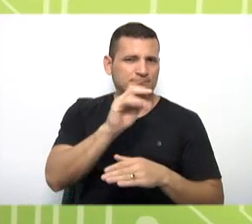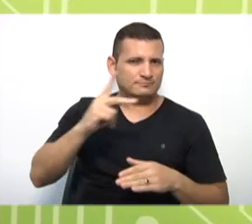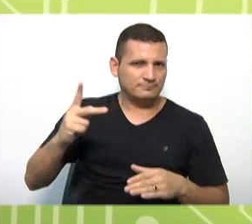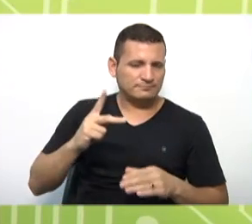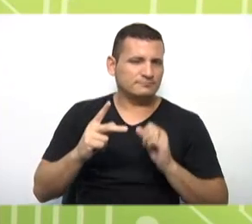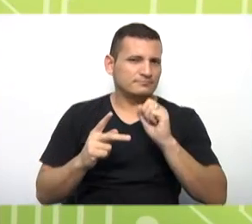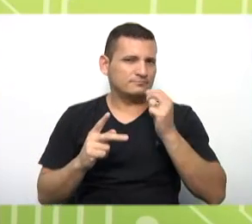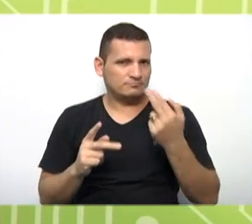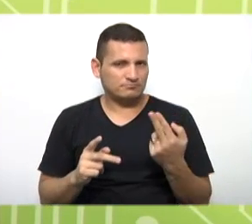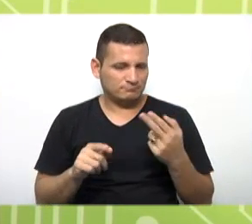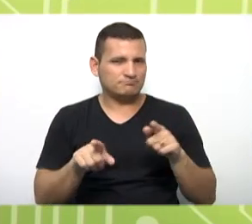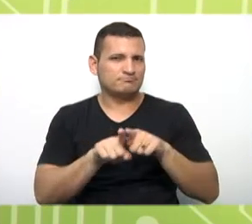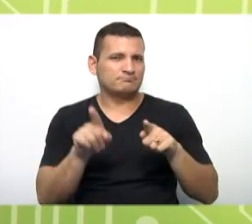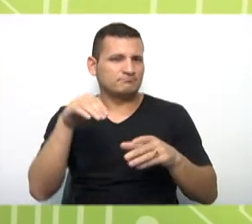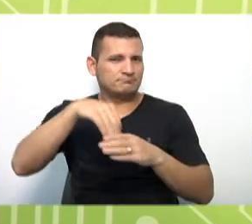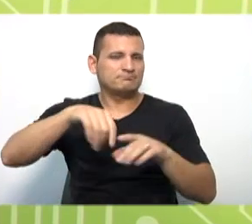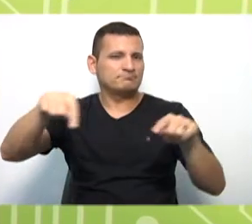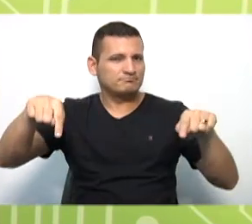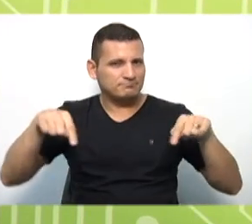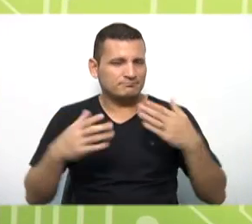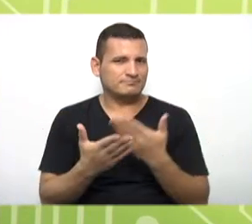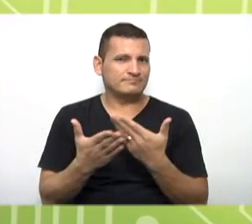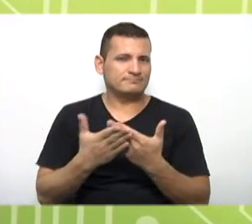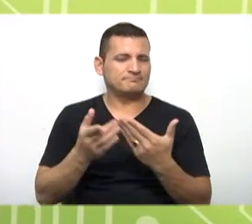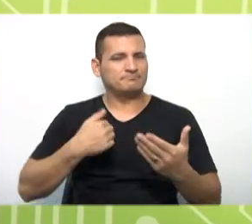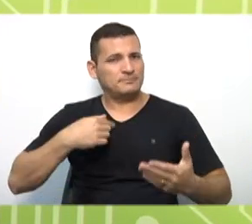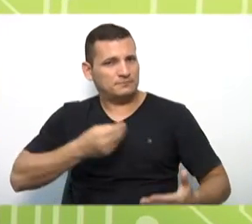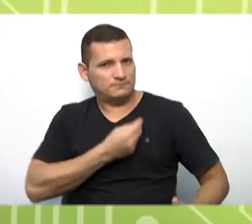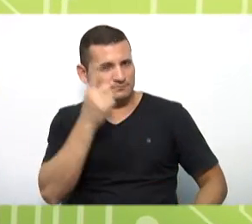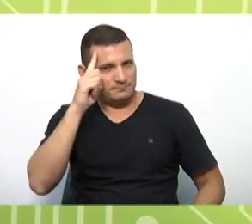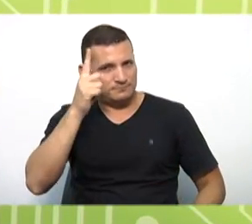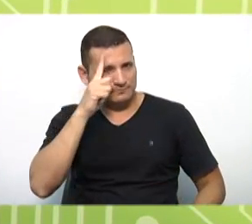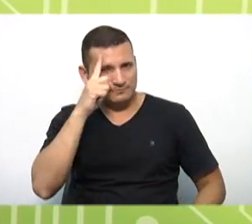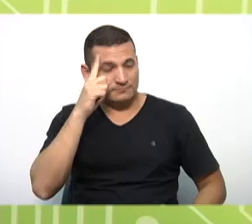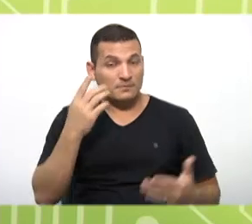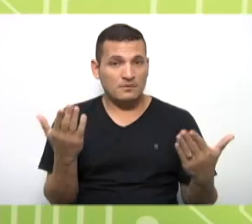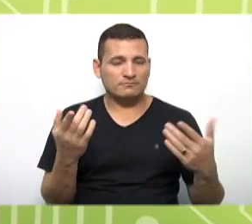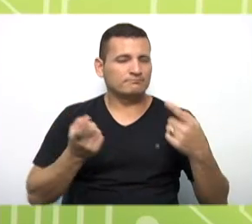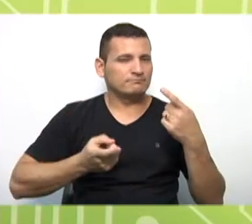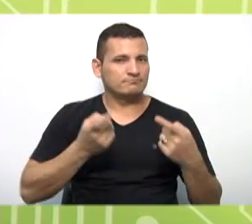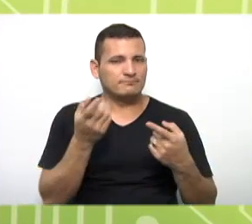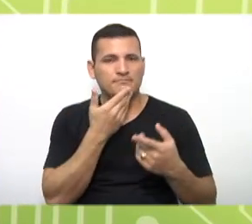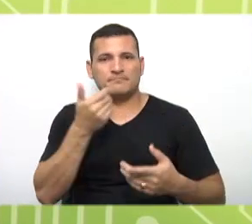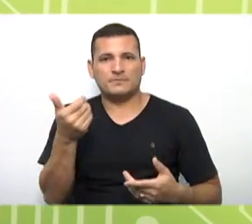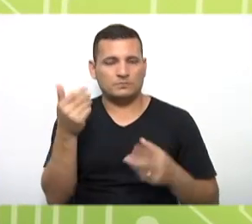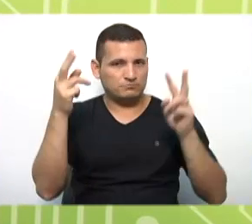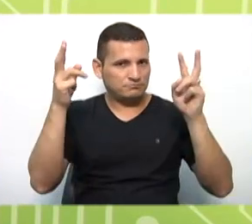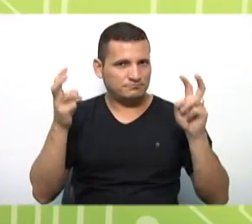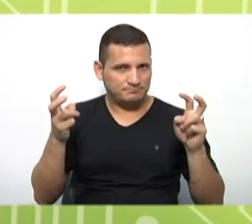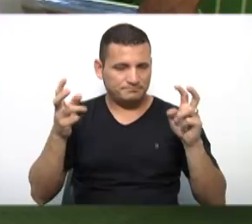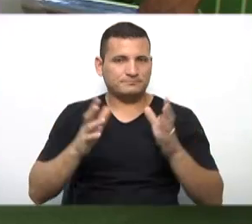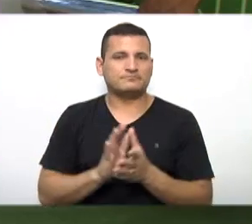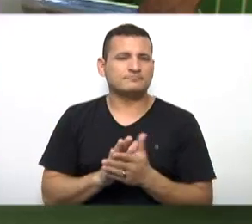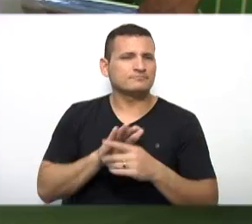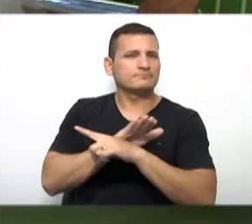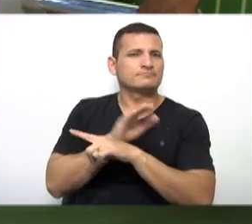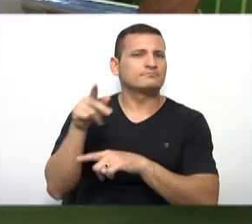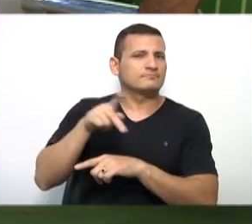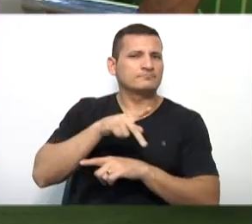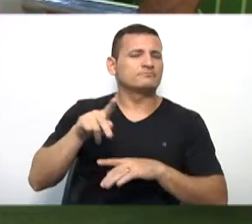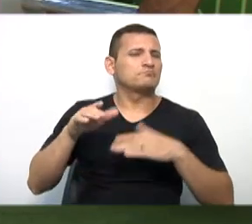ou até mesmo na sala de aula, ou no meu dia a dia? Nós vamos discutir um pouquinho mais sobre isso. Professora, fala aí pra gente